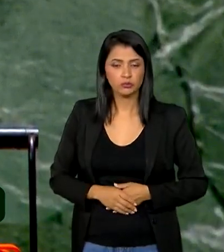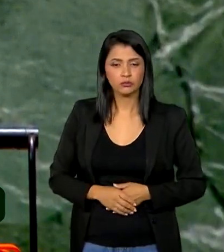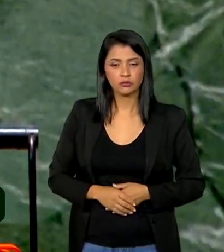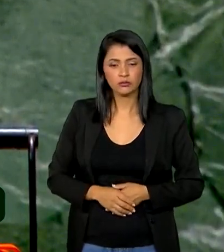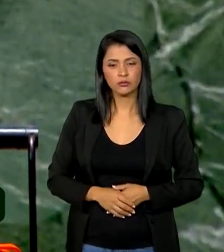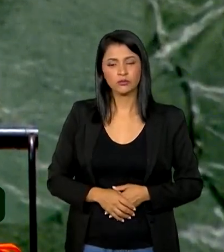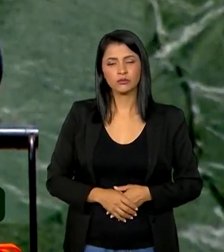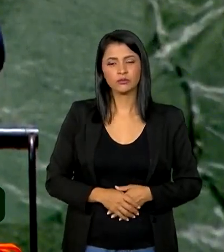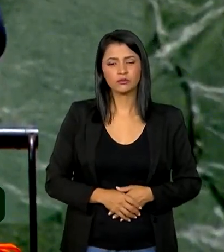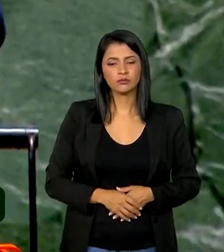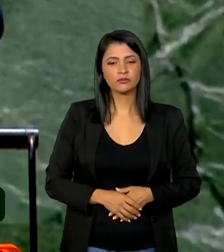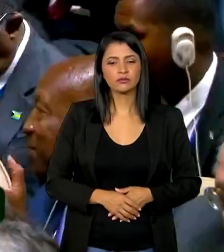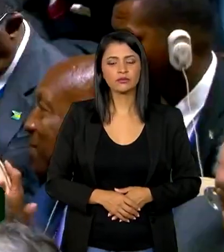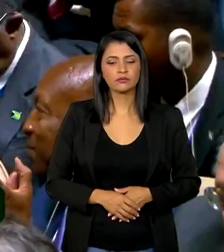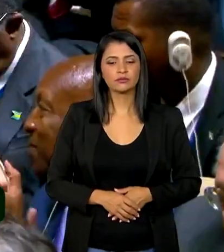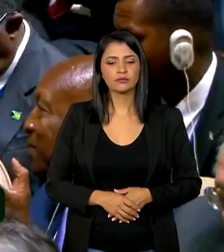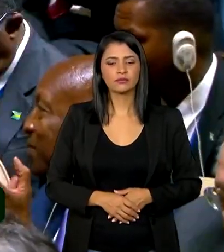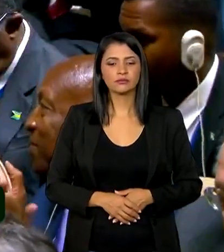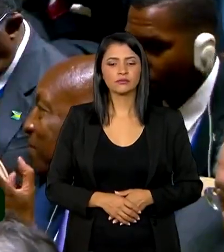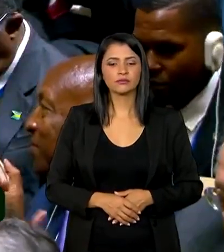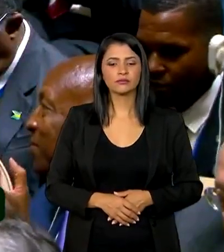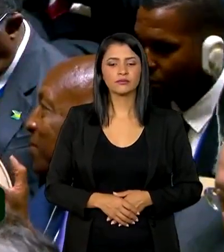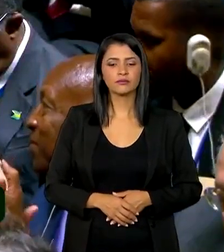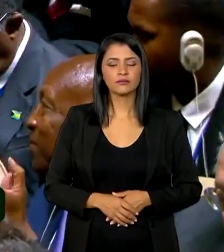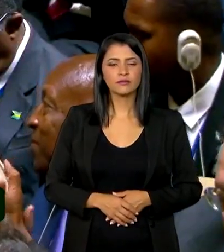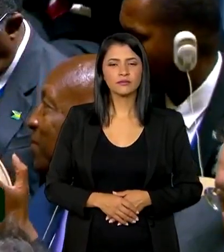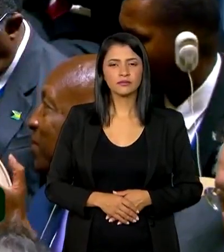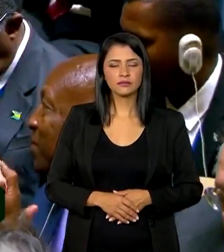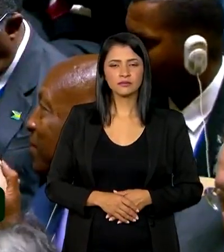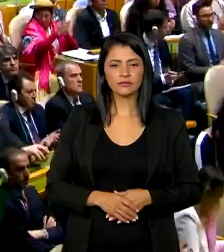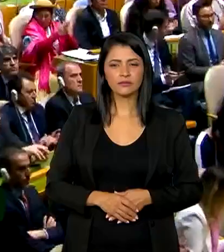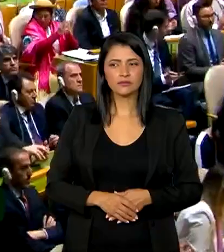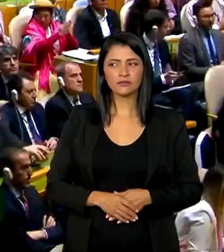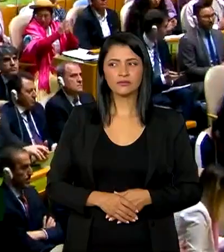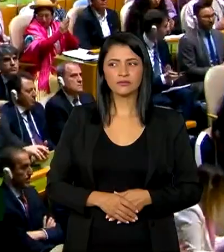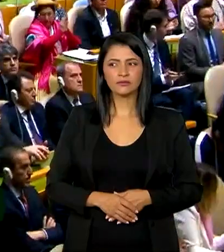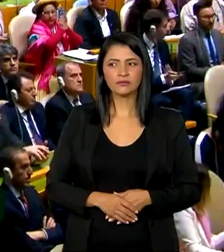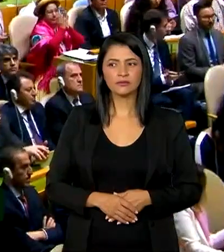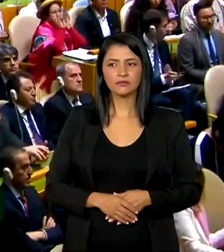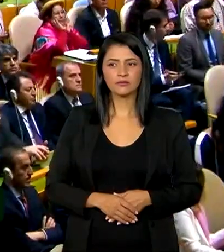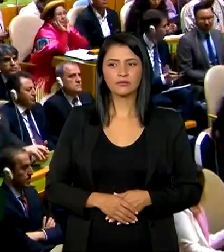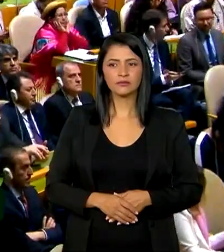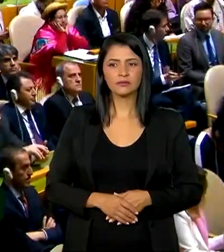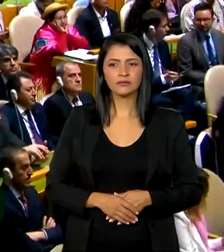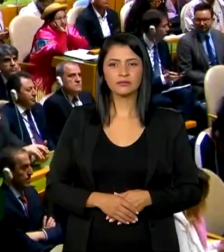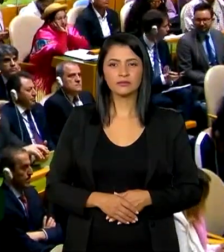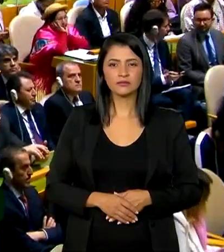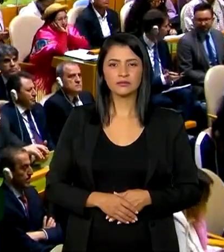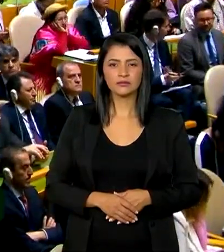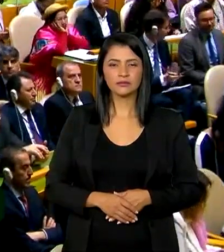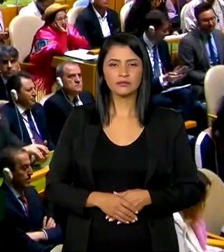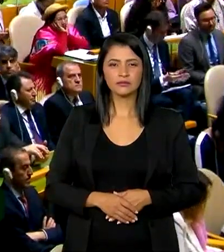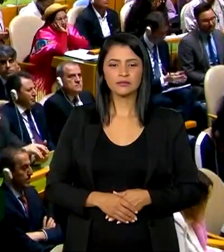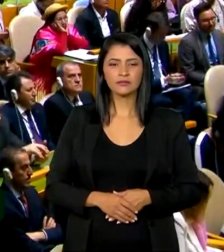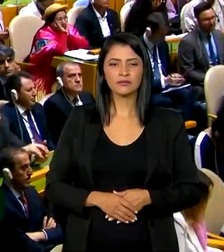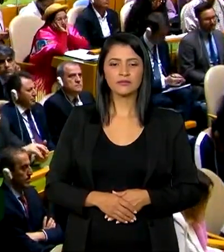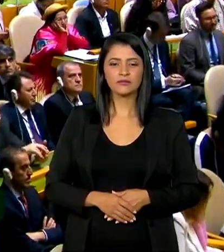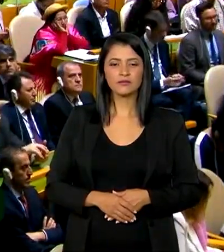1965 e 1973. A versão atual da Carta não trata de alguns dos desafios